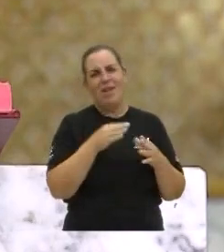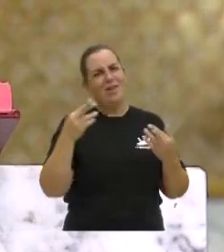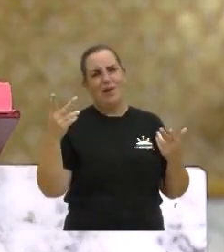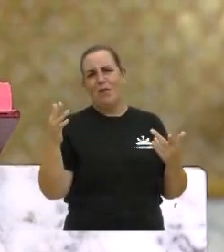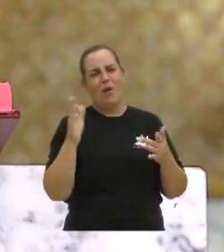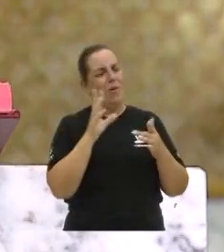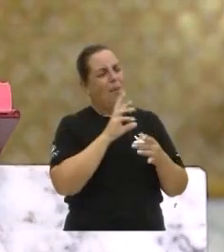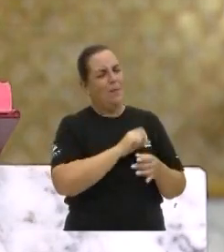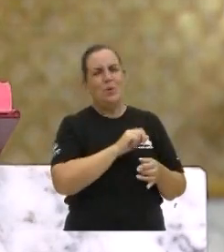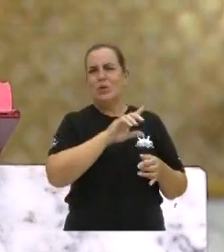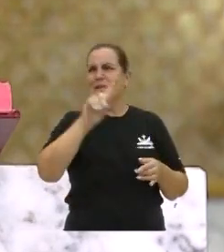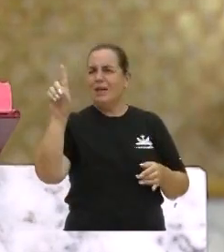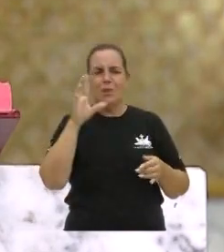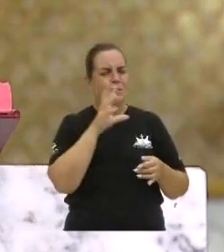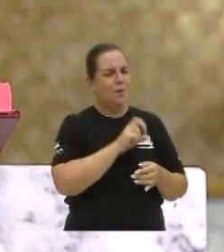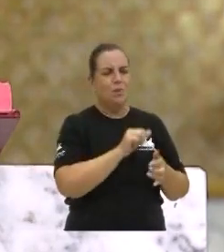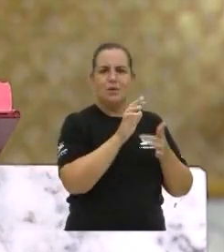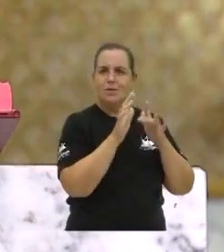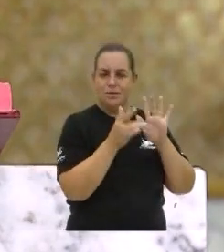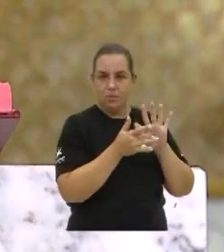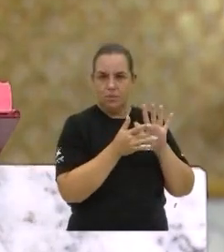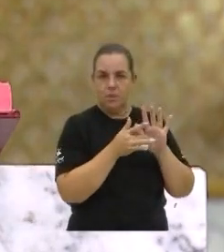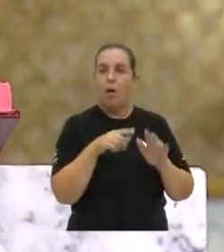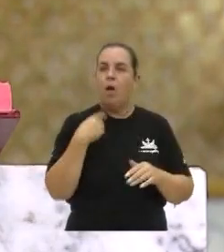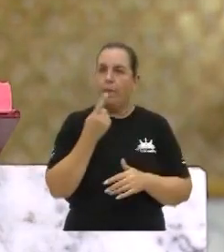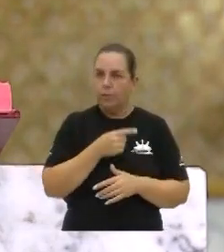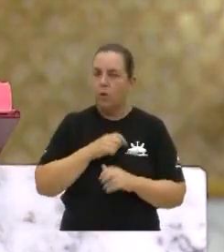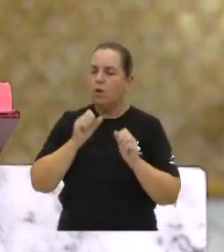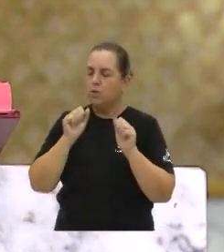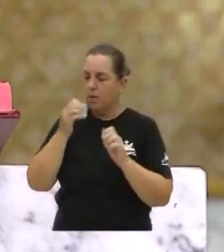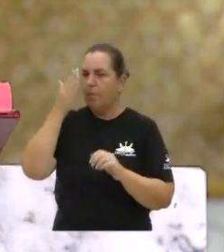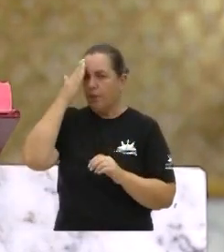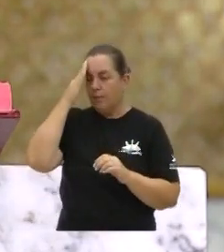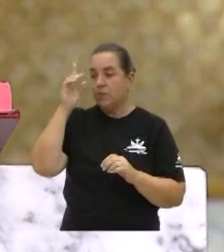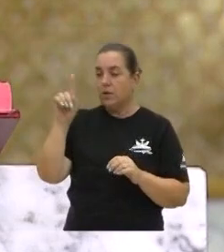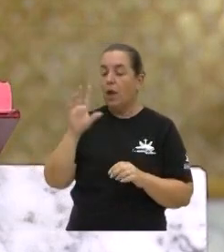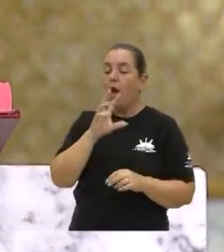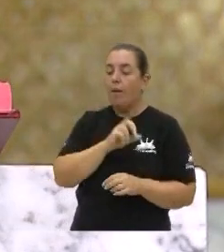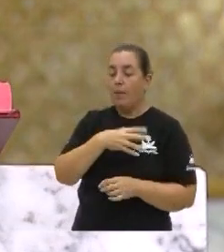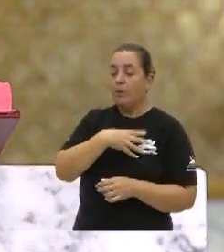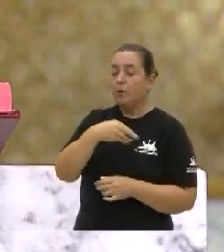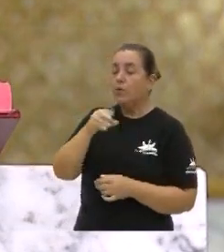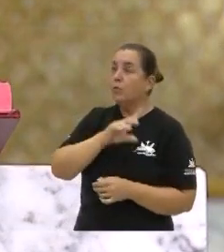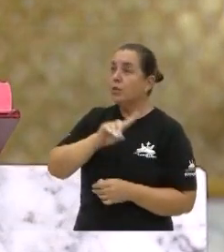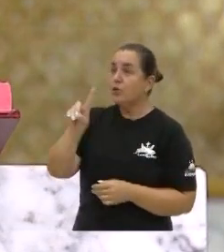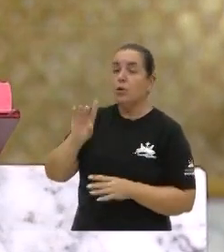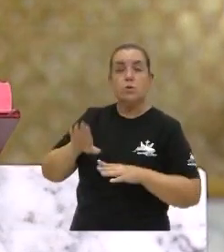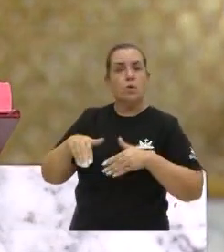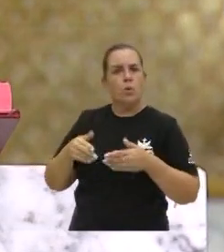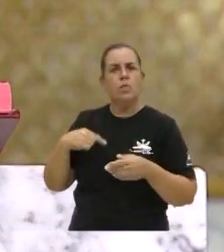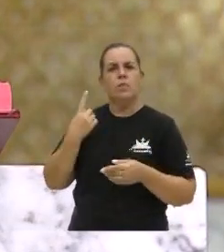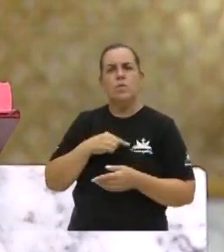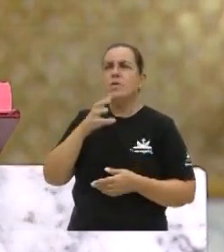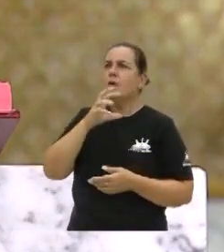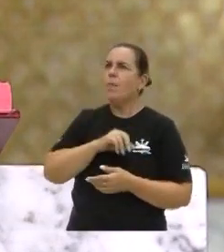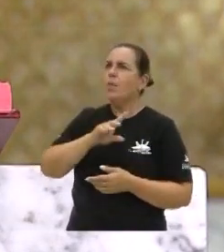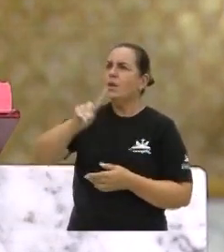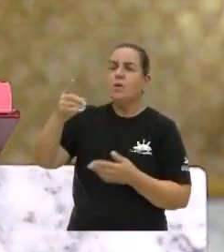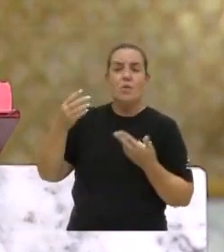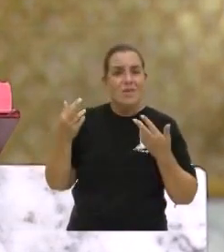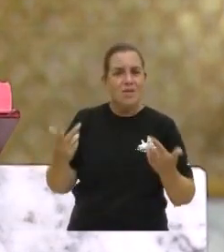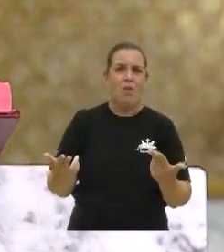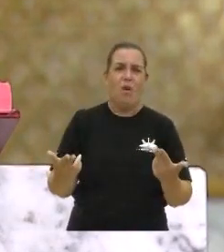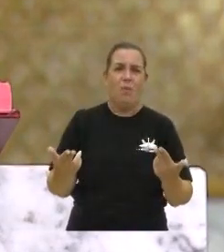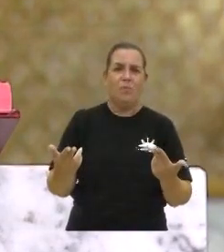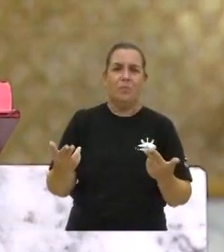nasceu. Podemos saber que amamos os filhos de Deus quando amamos a Deus e guardamos